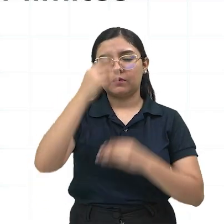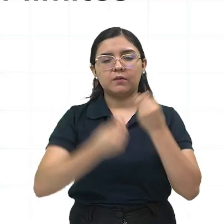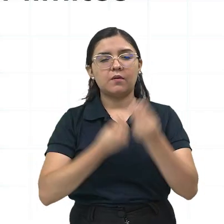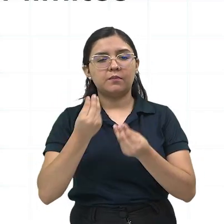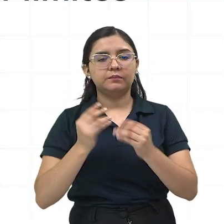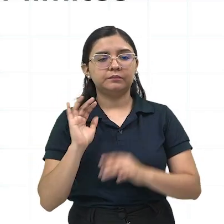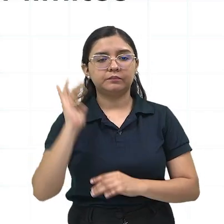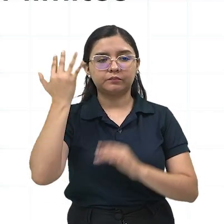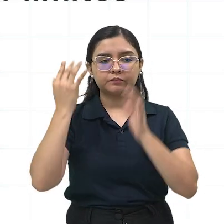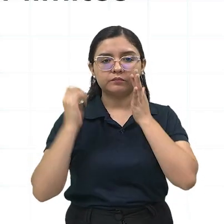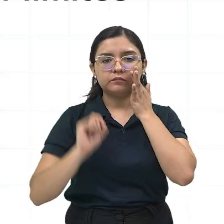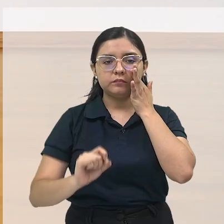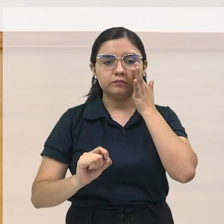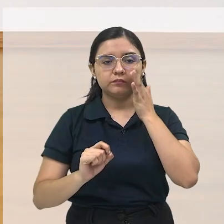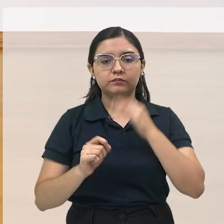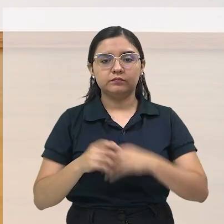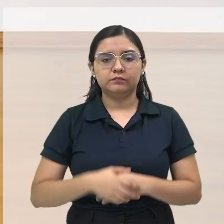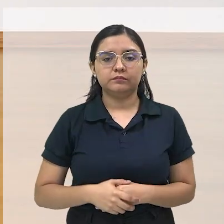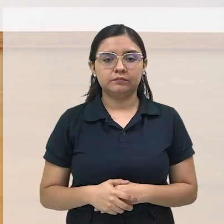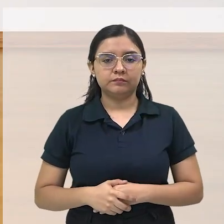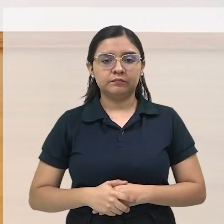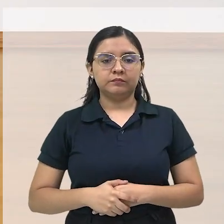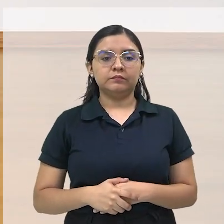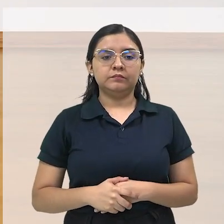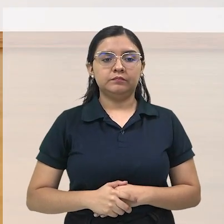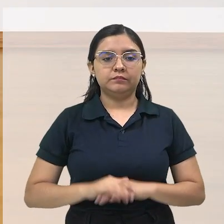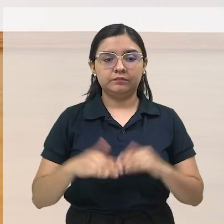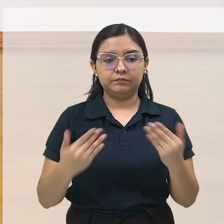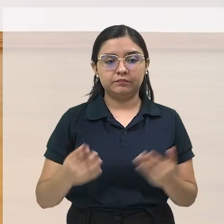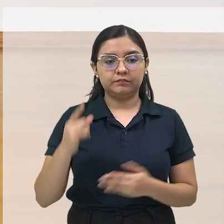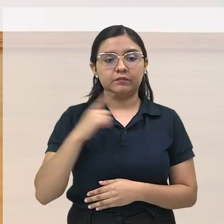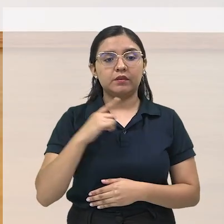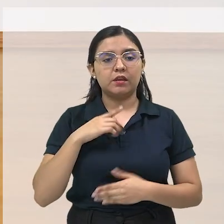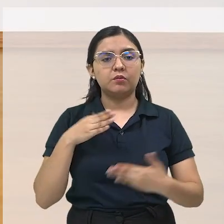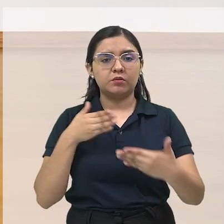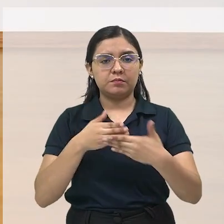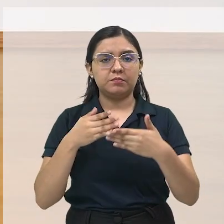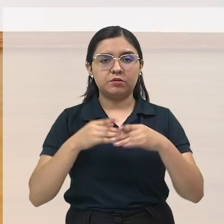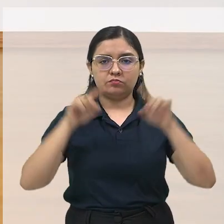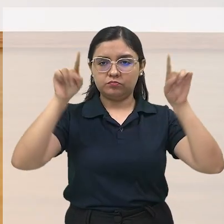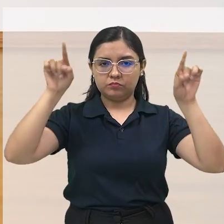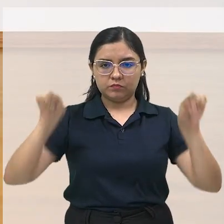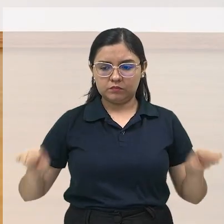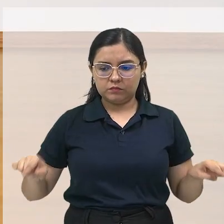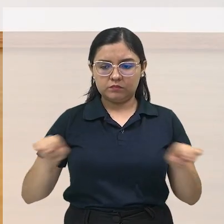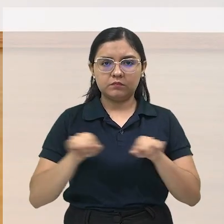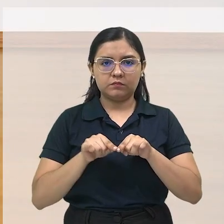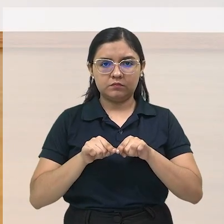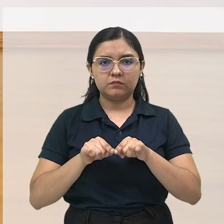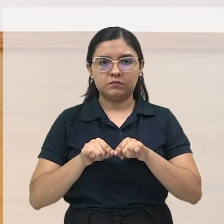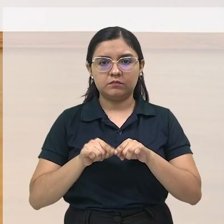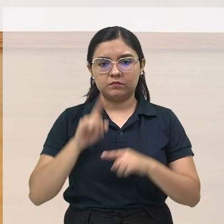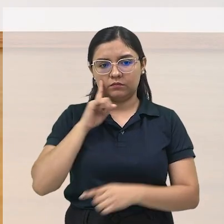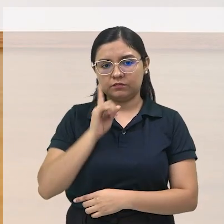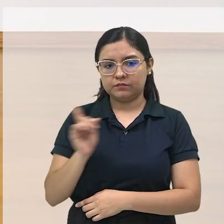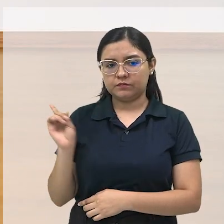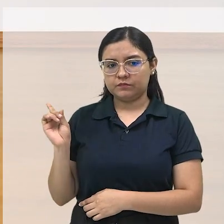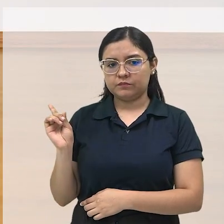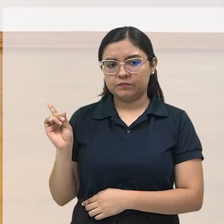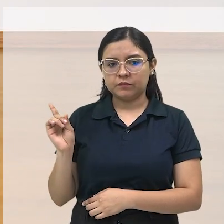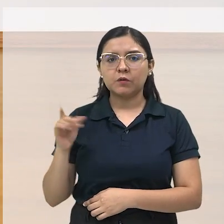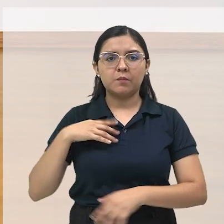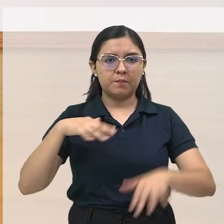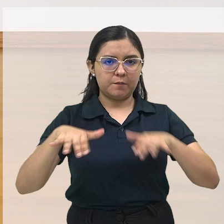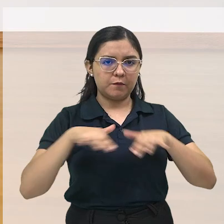como funciona essa quinesfera? Vamos lá. Olha só, nós temos um limite do nosso corpo, um limite de onde o